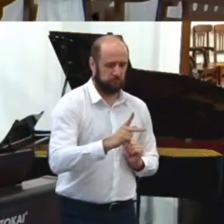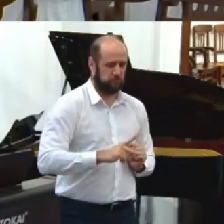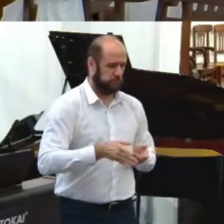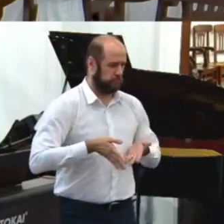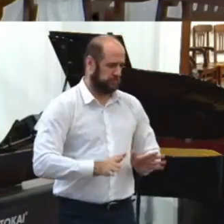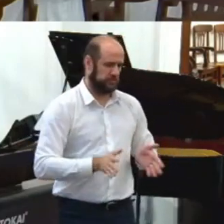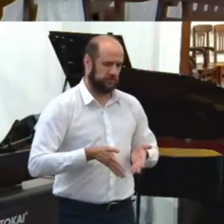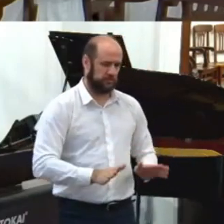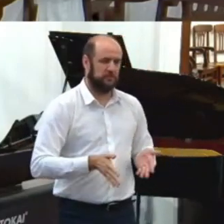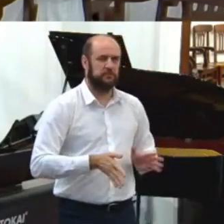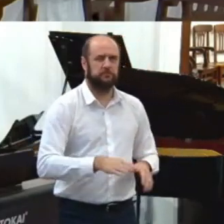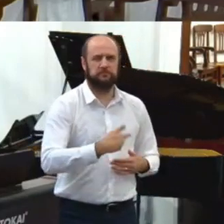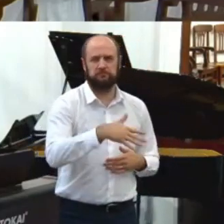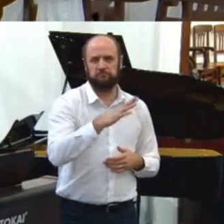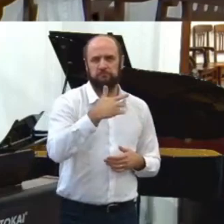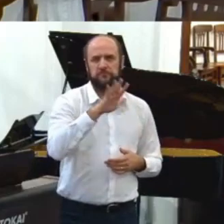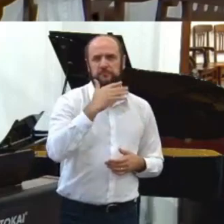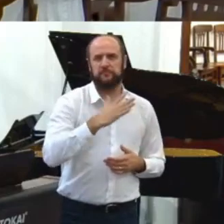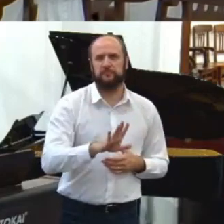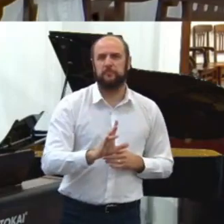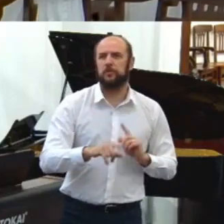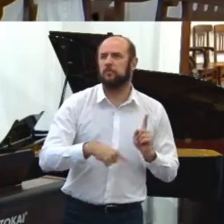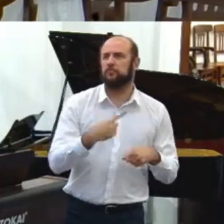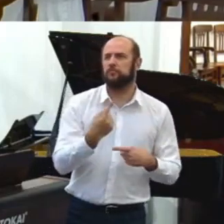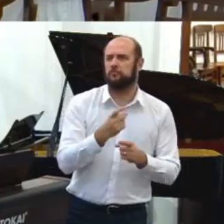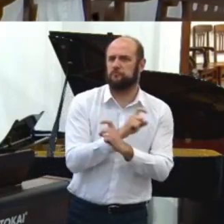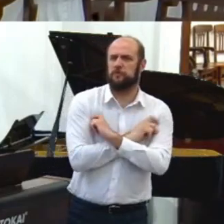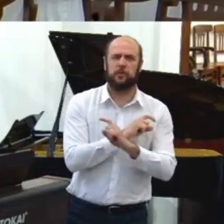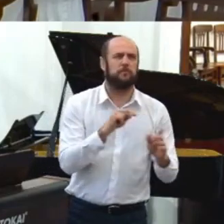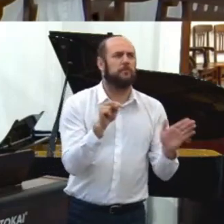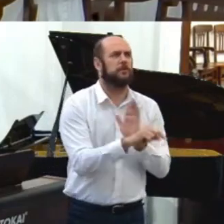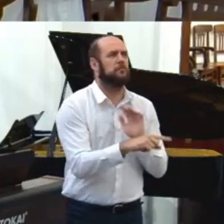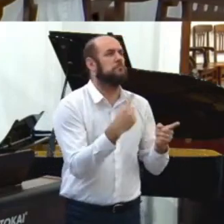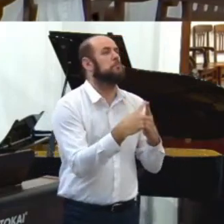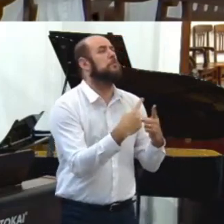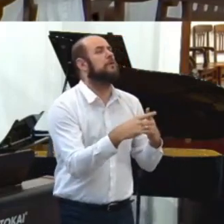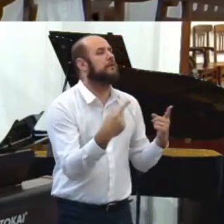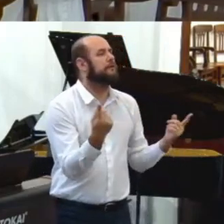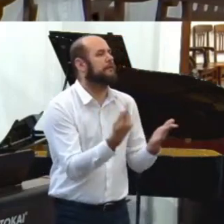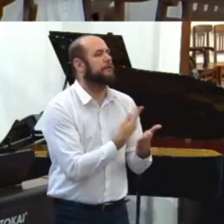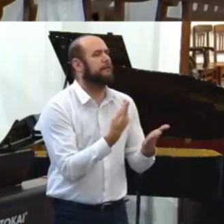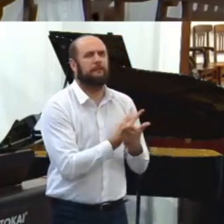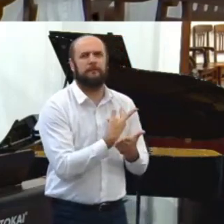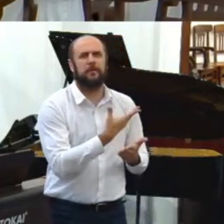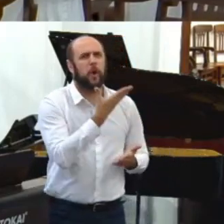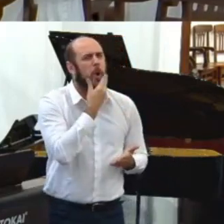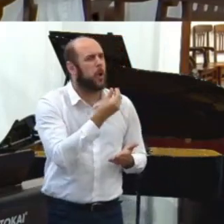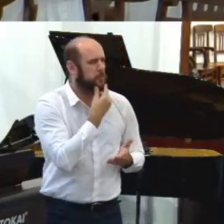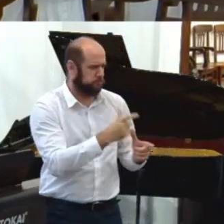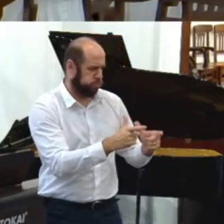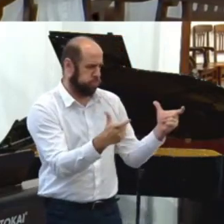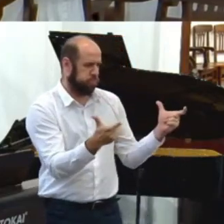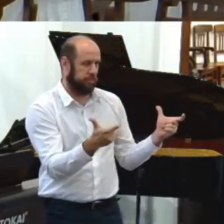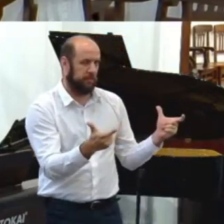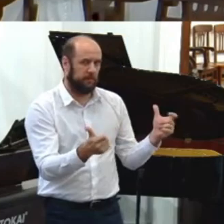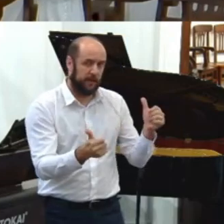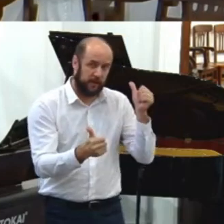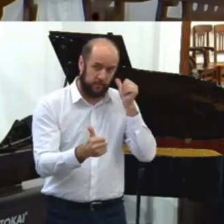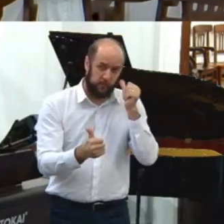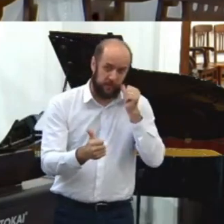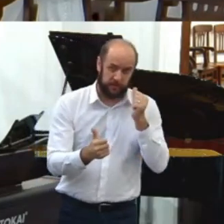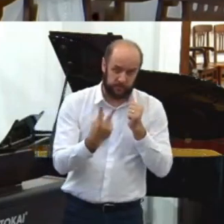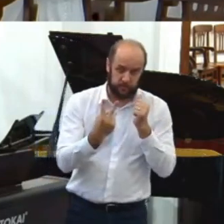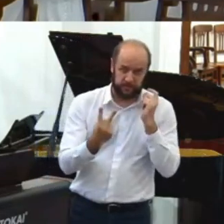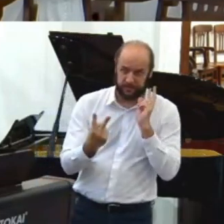muitos meninos. Em determinado momento Faraó diz: o que está dando errado no meu plano? Tem muitos meninos aqui. E então elas